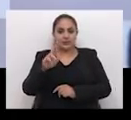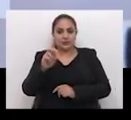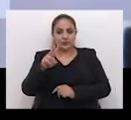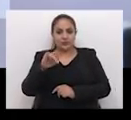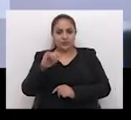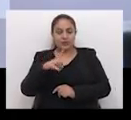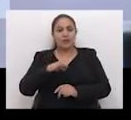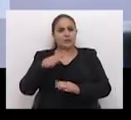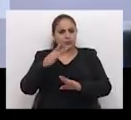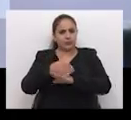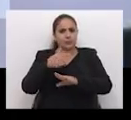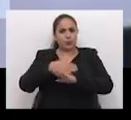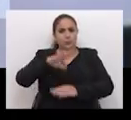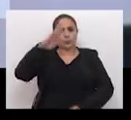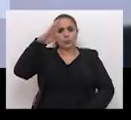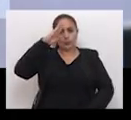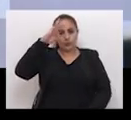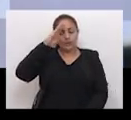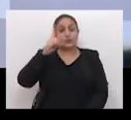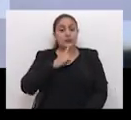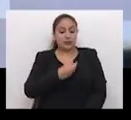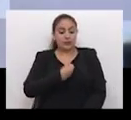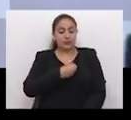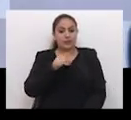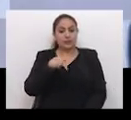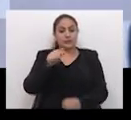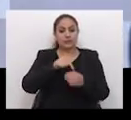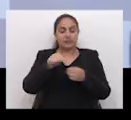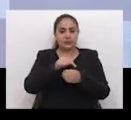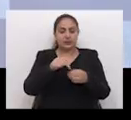serviço militar e ele se encontra na cidade